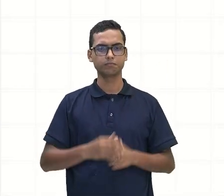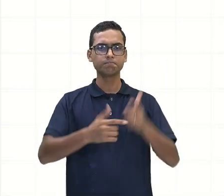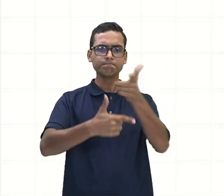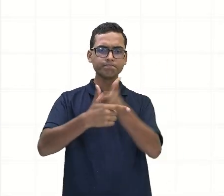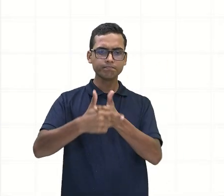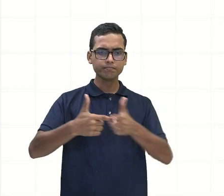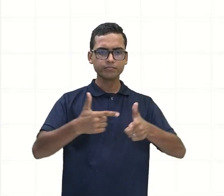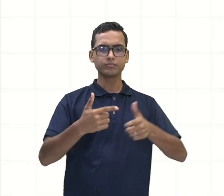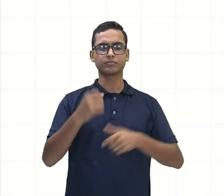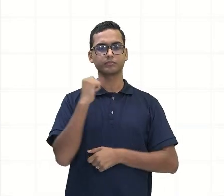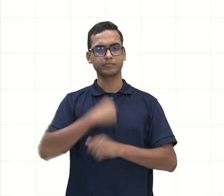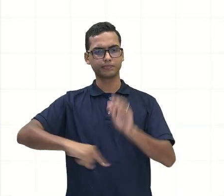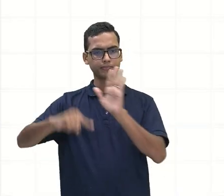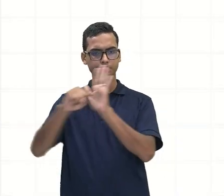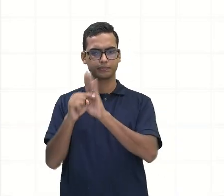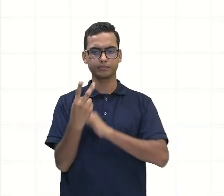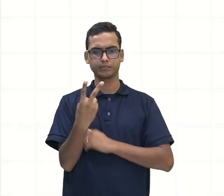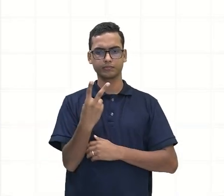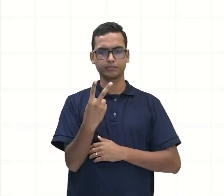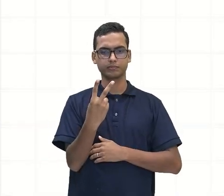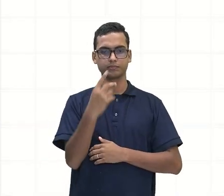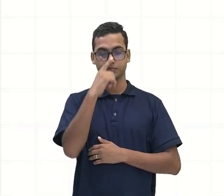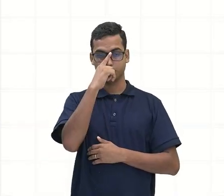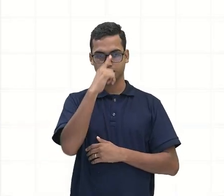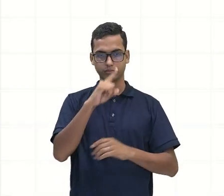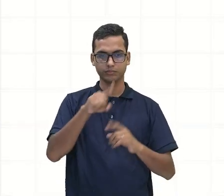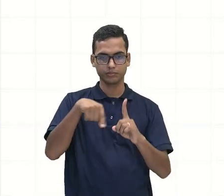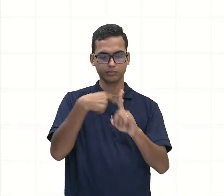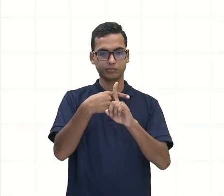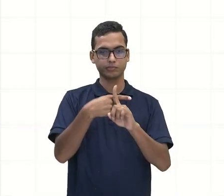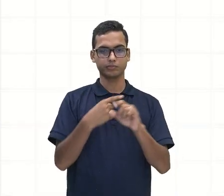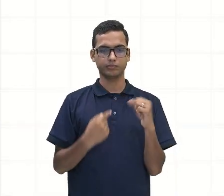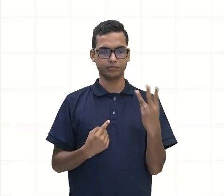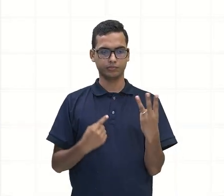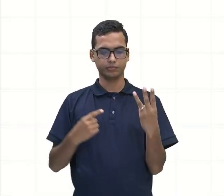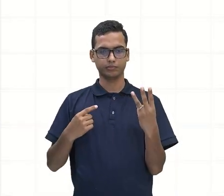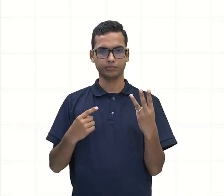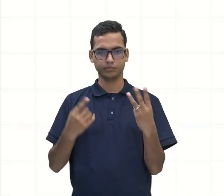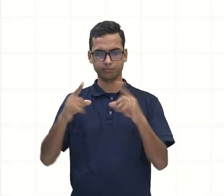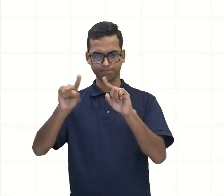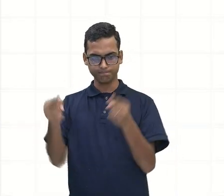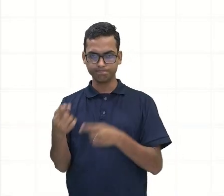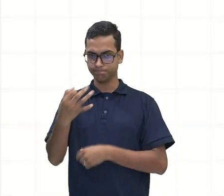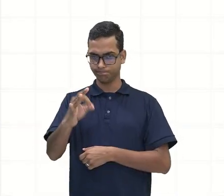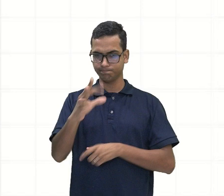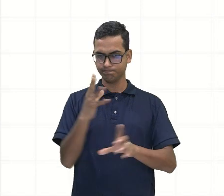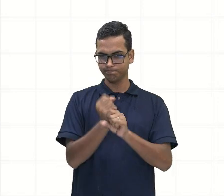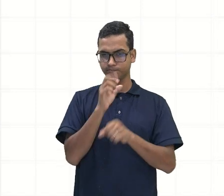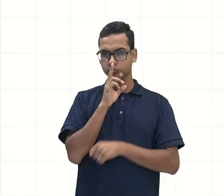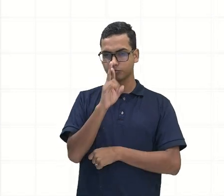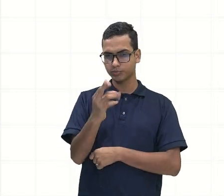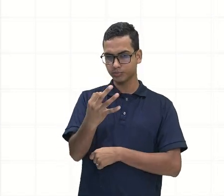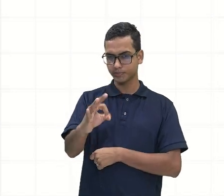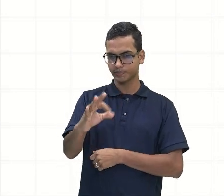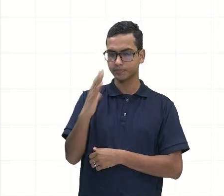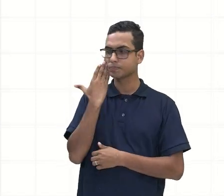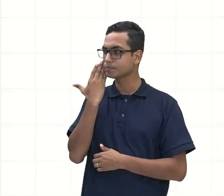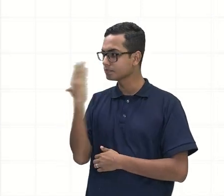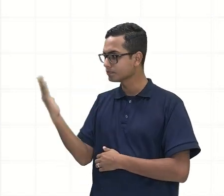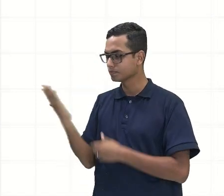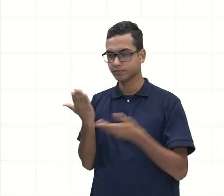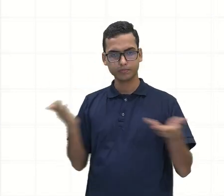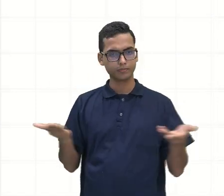por menos 2, mais 3. Correto? Então, vamos lá,